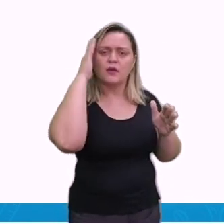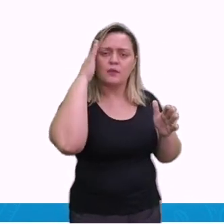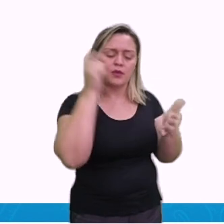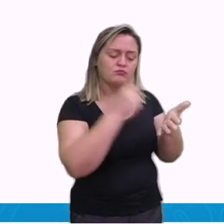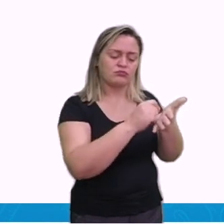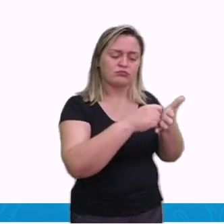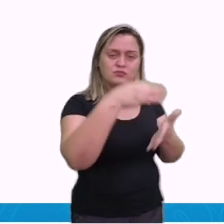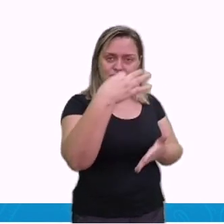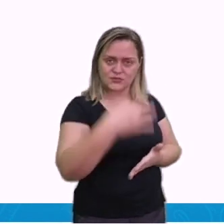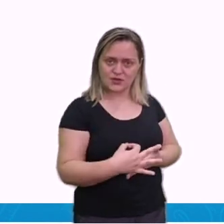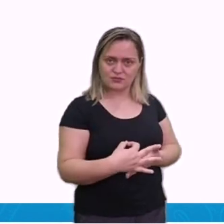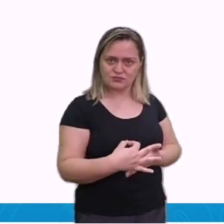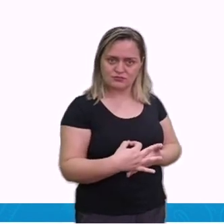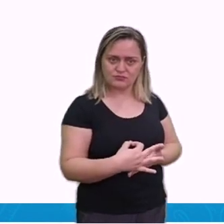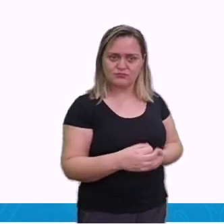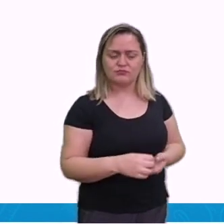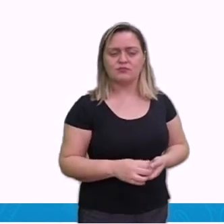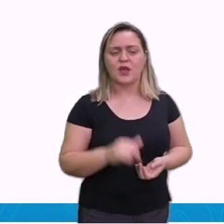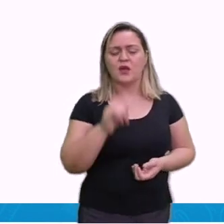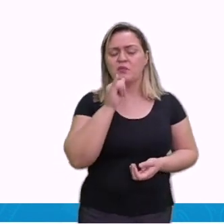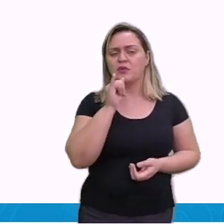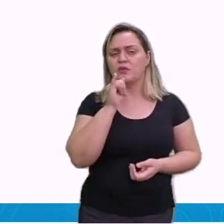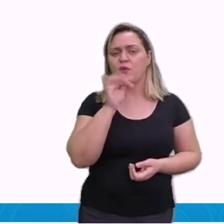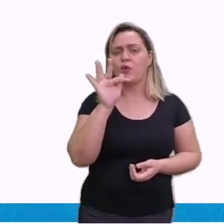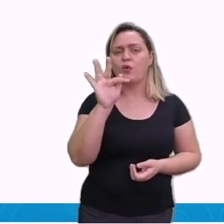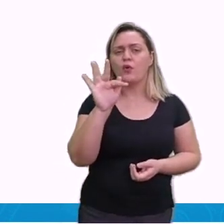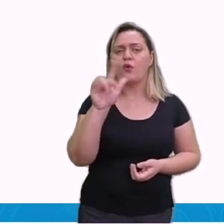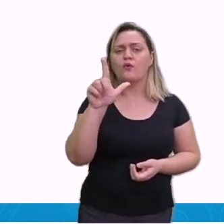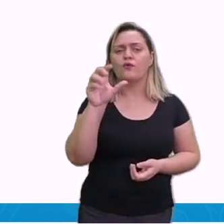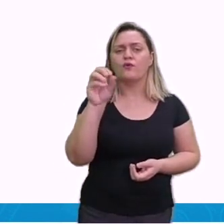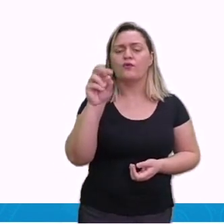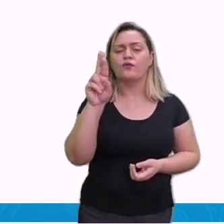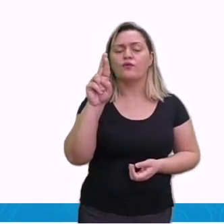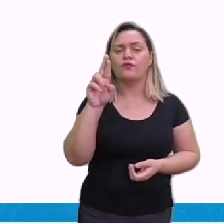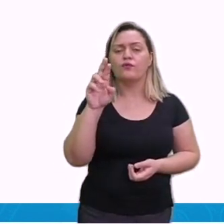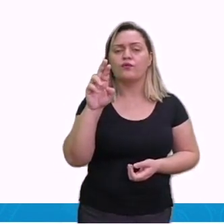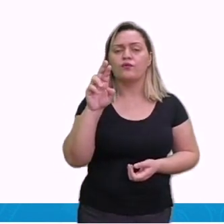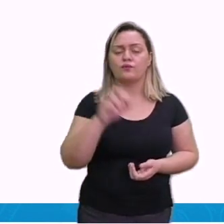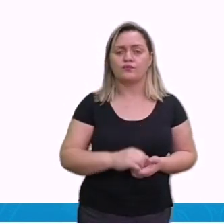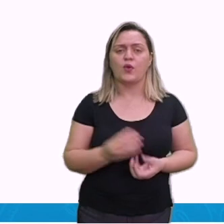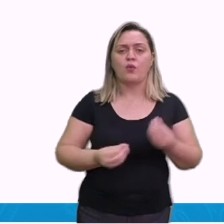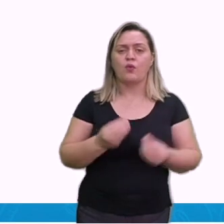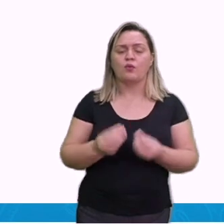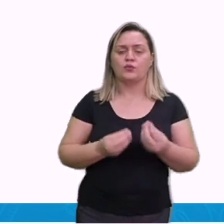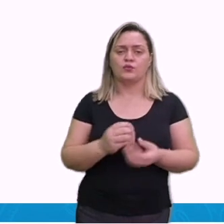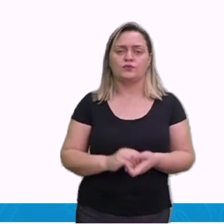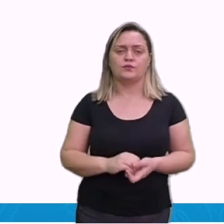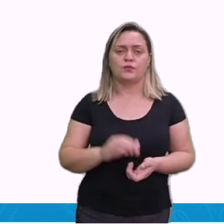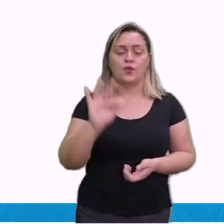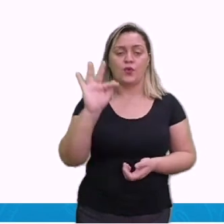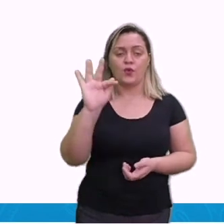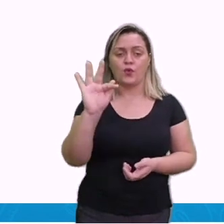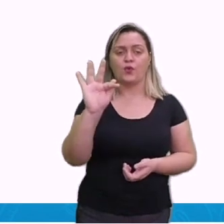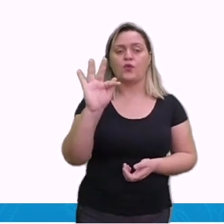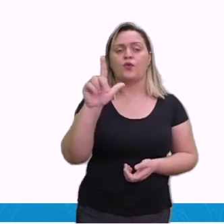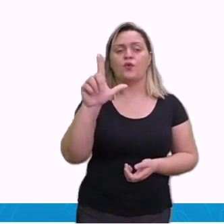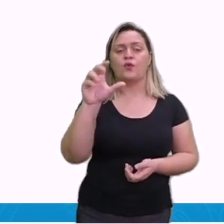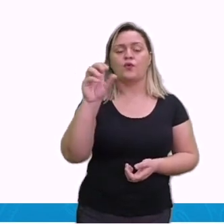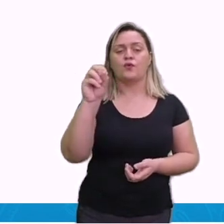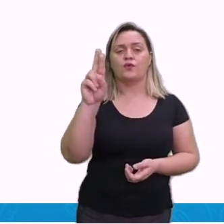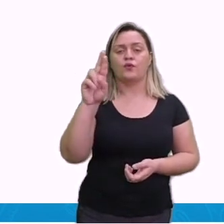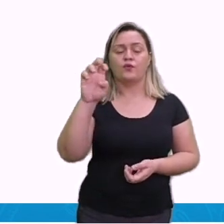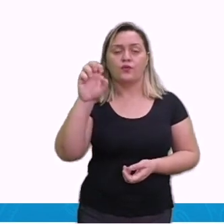ainda teve dúvidas, você ainda se questionou se está da forma correta, procure a regra, procure informações corretas